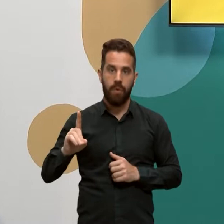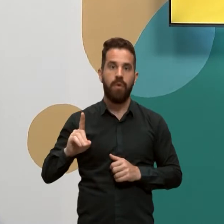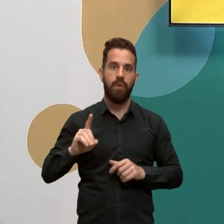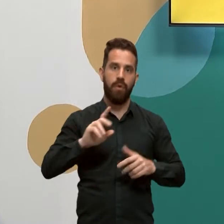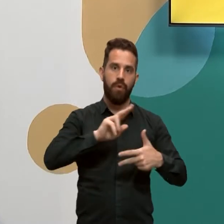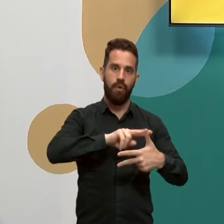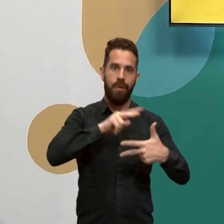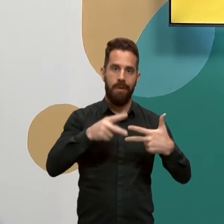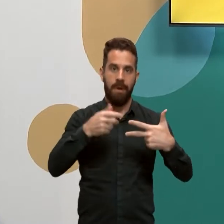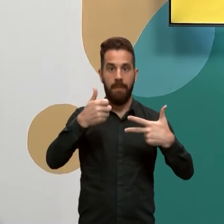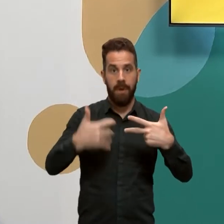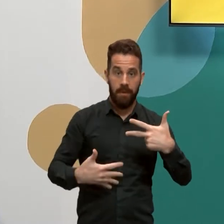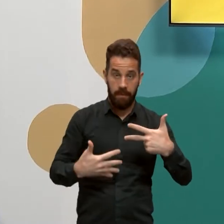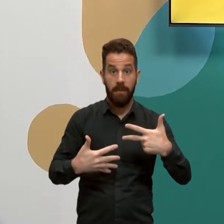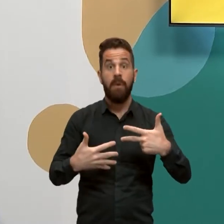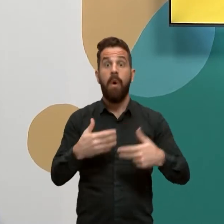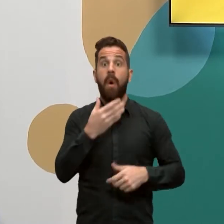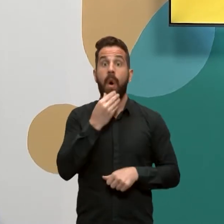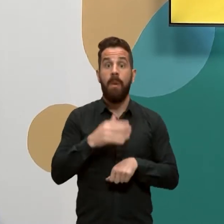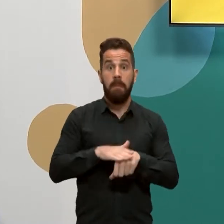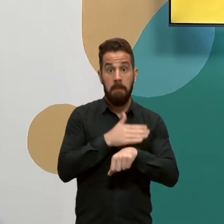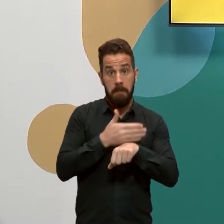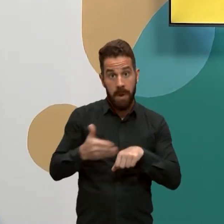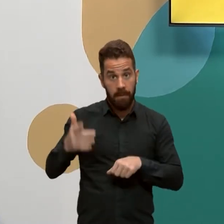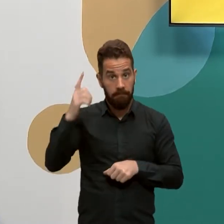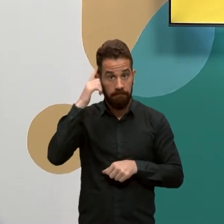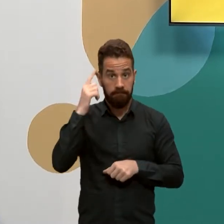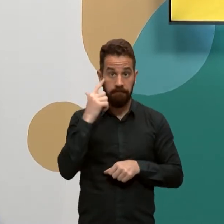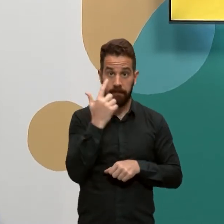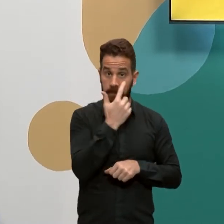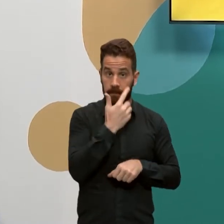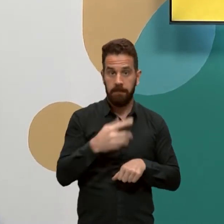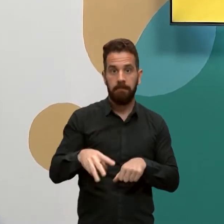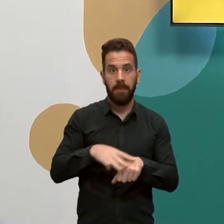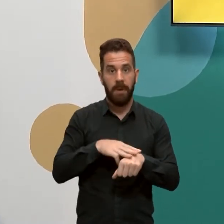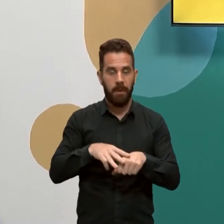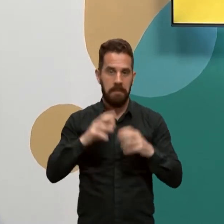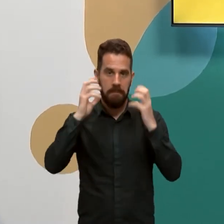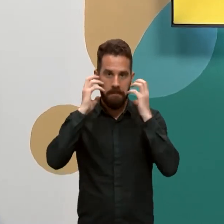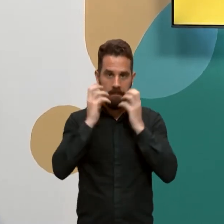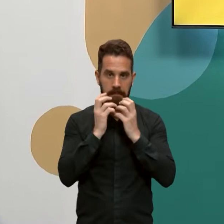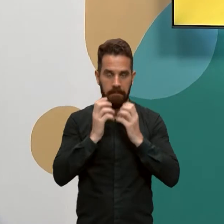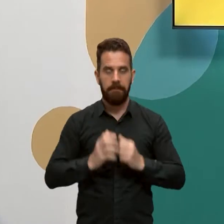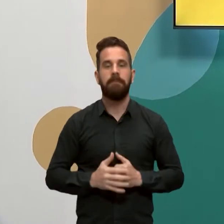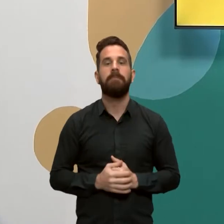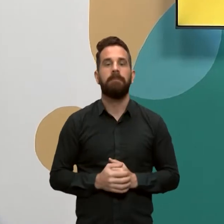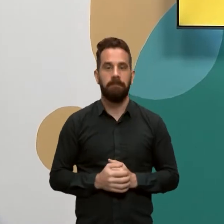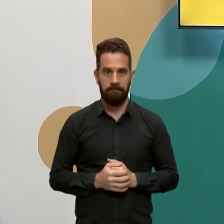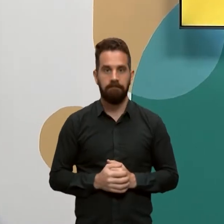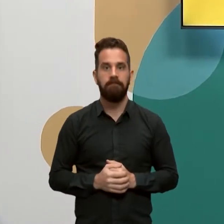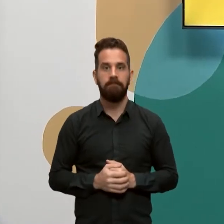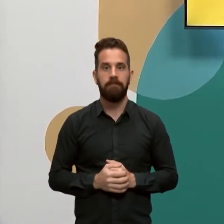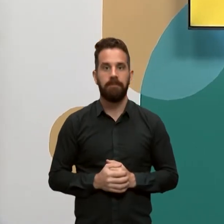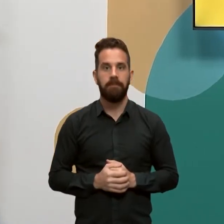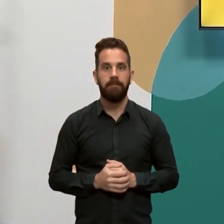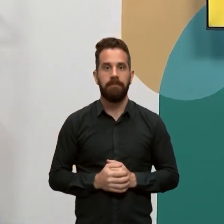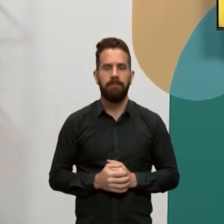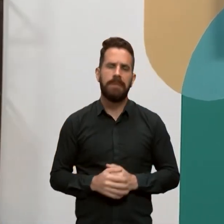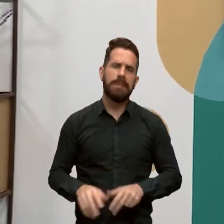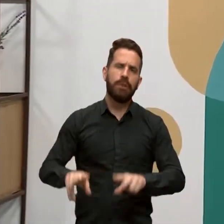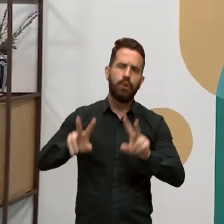branco, de cabelos e olhos castanhos e com uma barba cheia. Bom, para falar